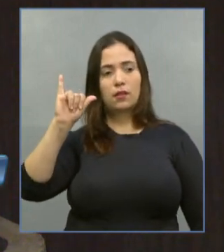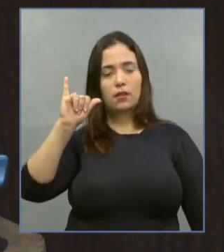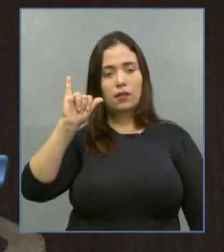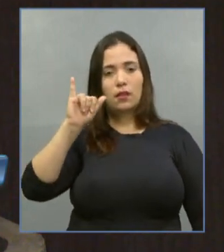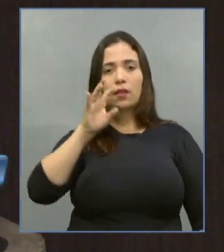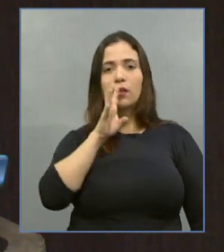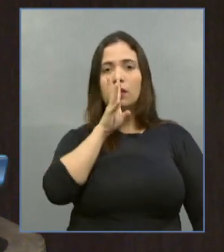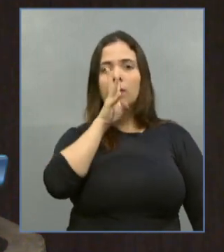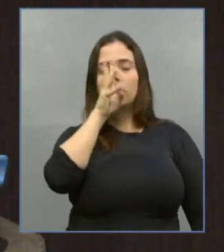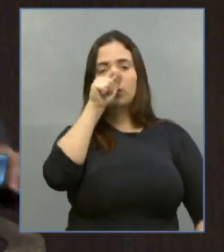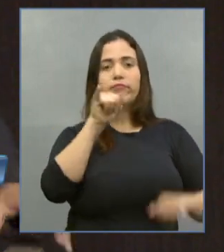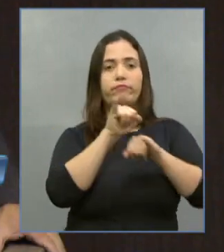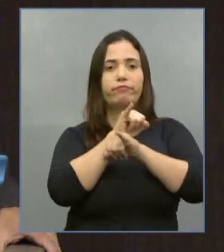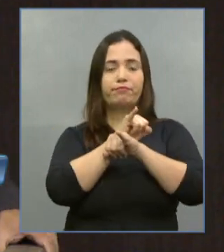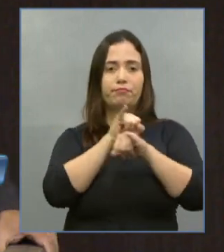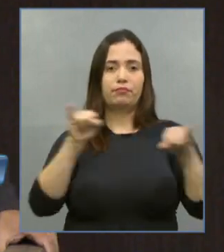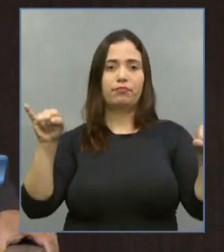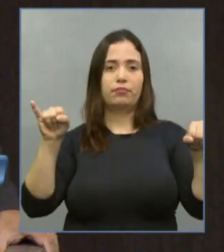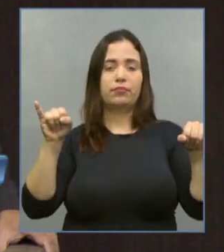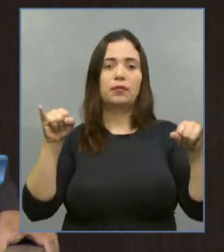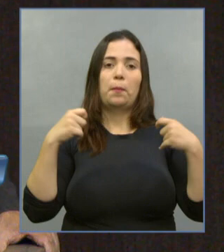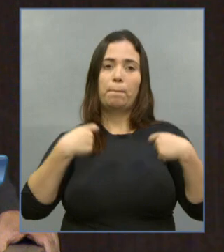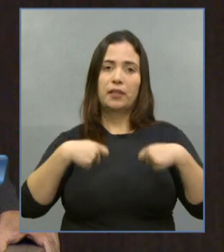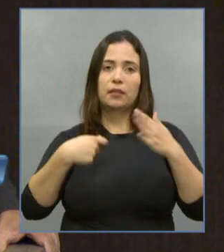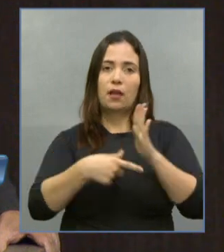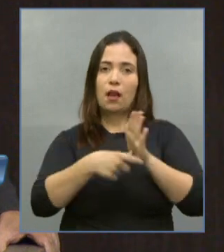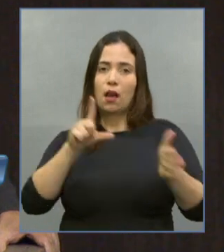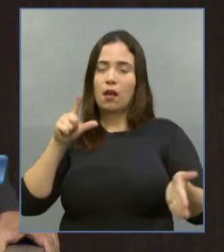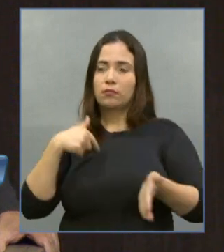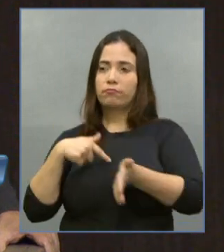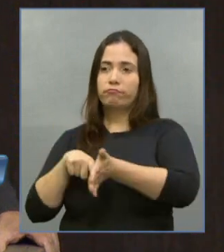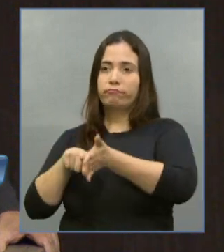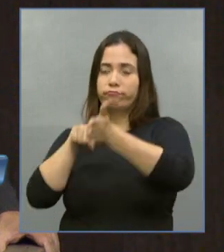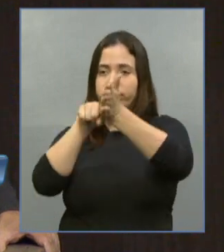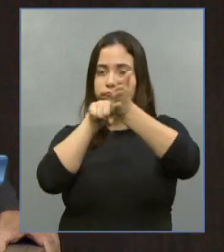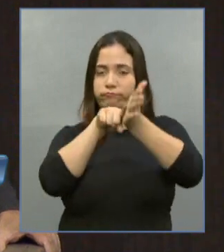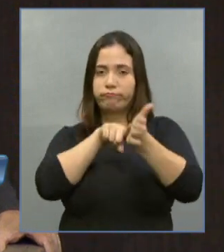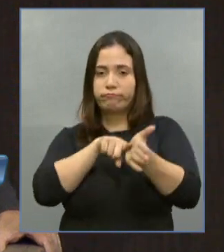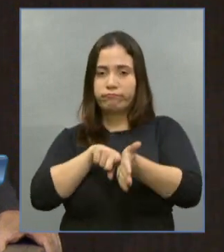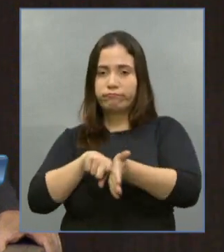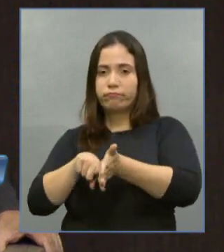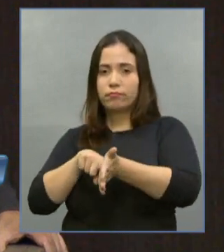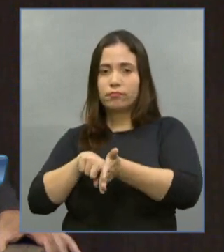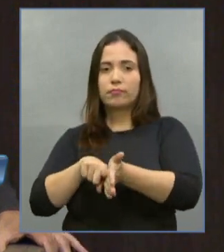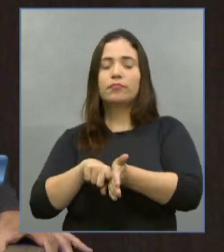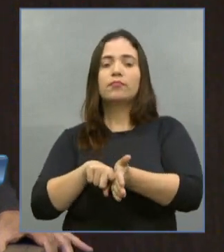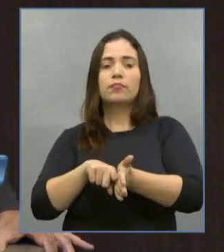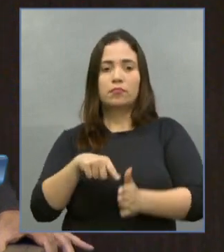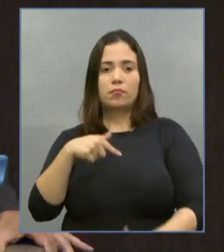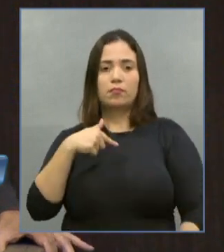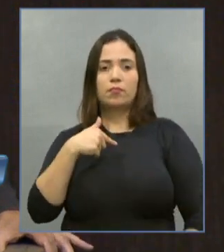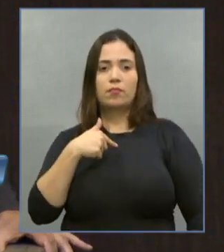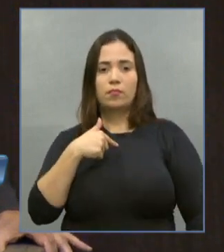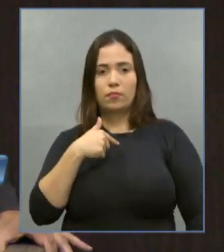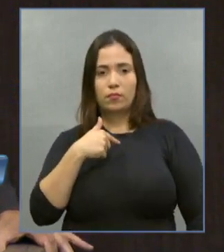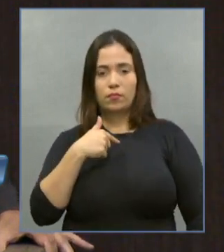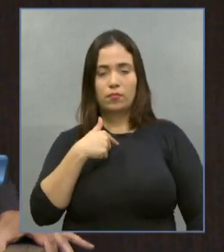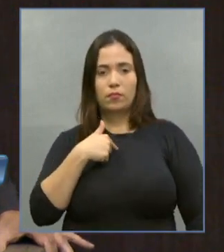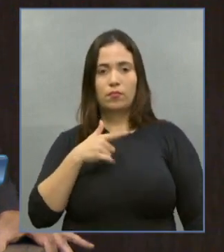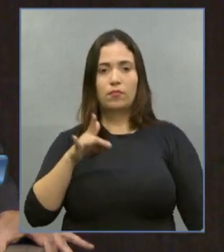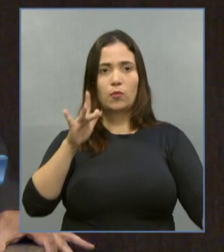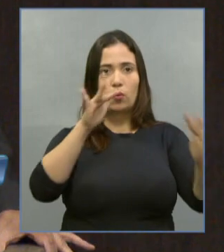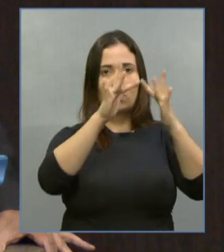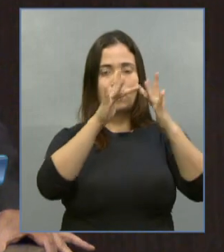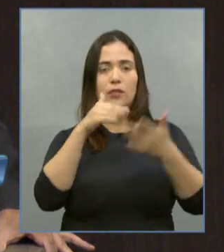nenhuma conclusão sem a devida investigação, provoquei de pronto Sua Excelência,